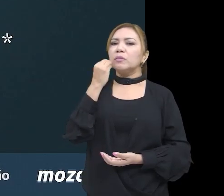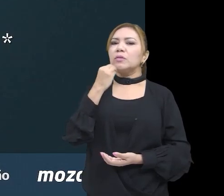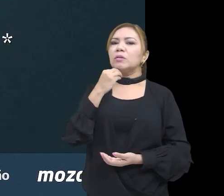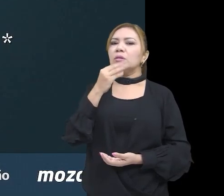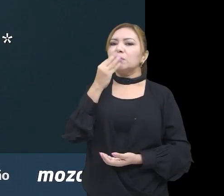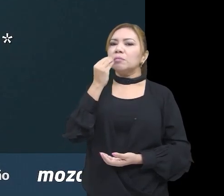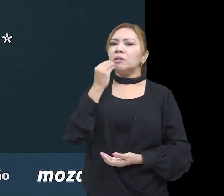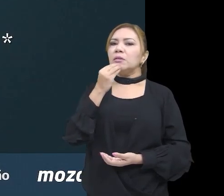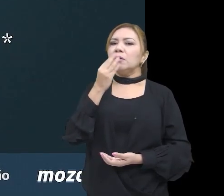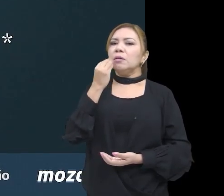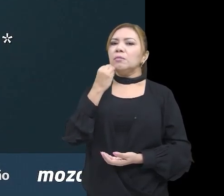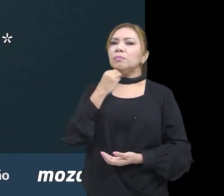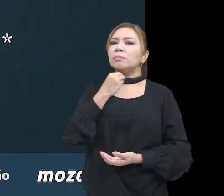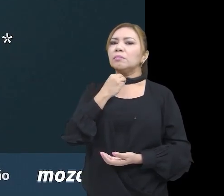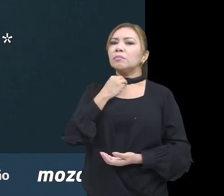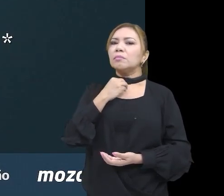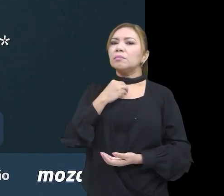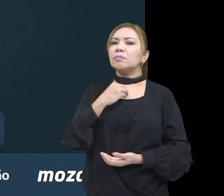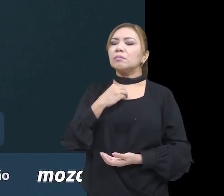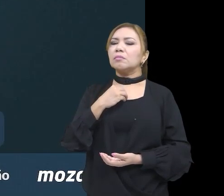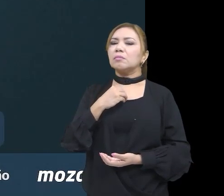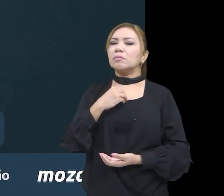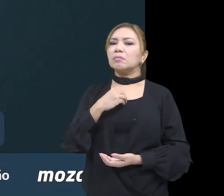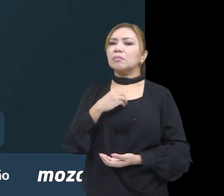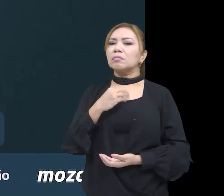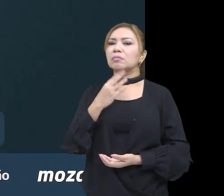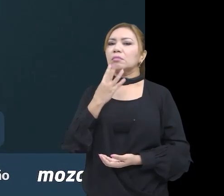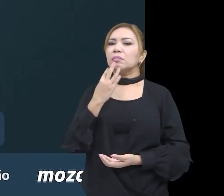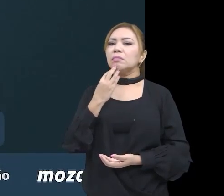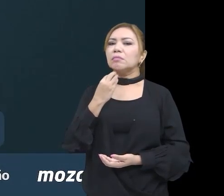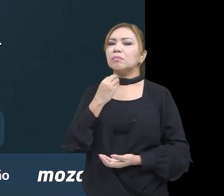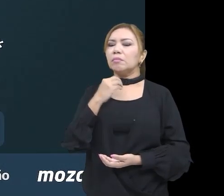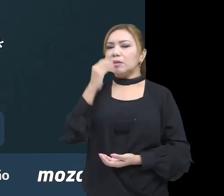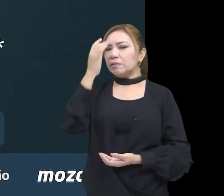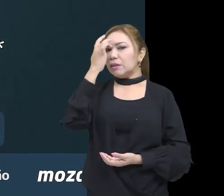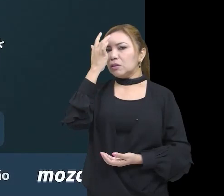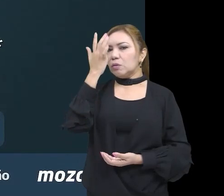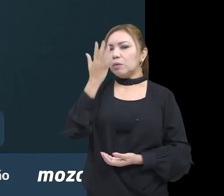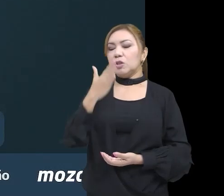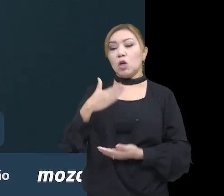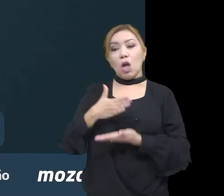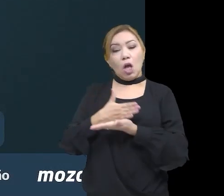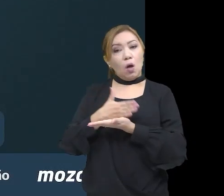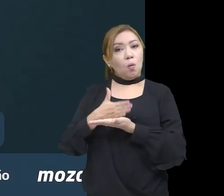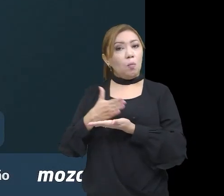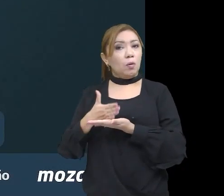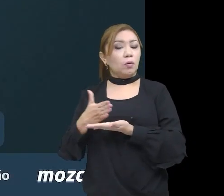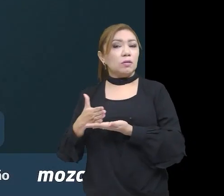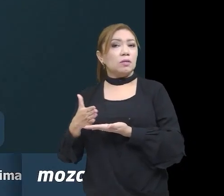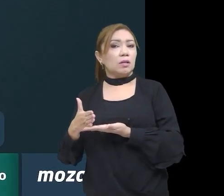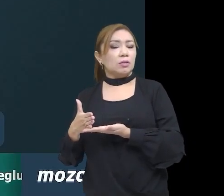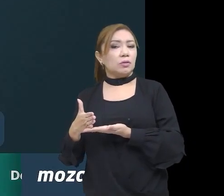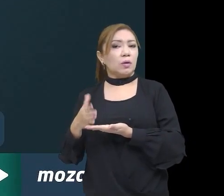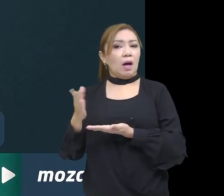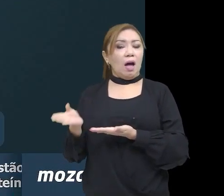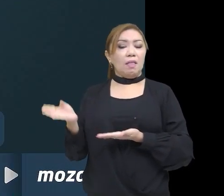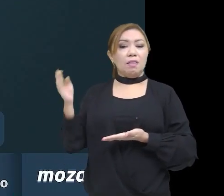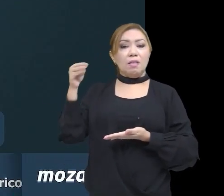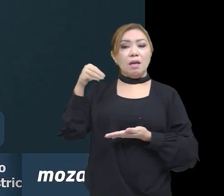mais facilmente. O alimento precisa ser absorvido mais facilmente por conta desse processo até